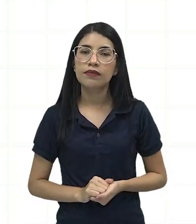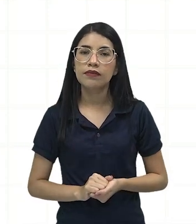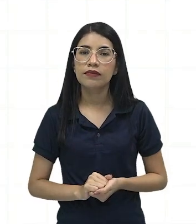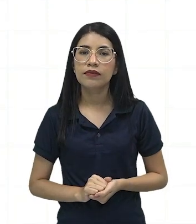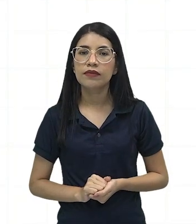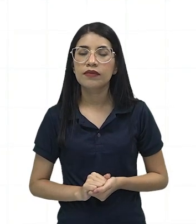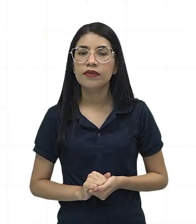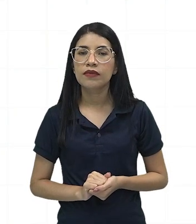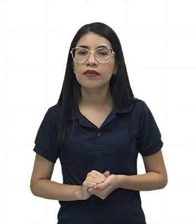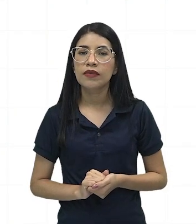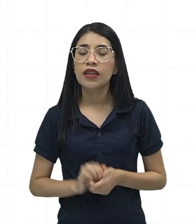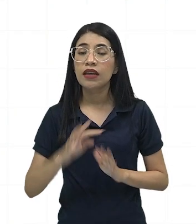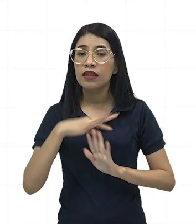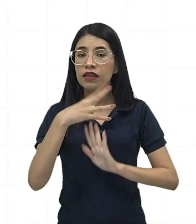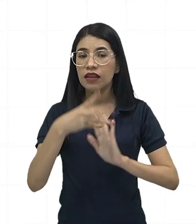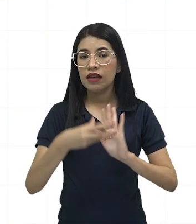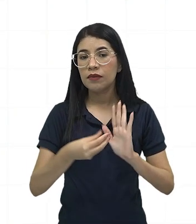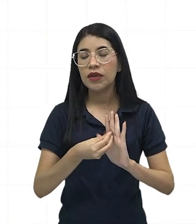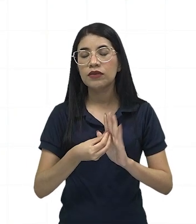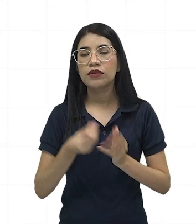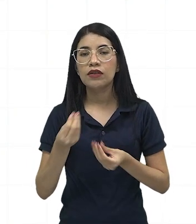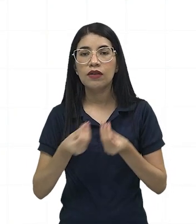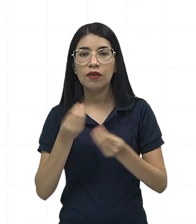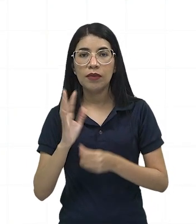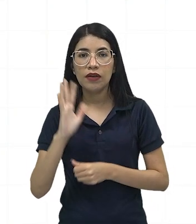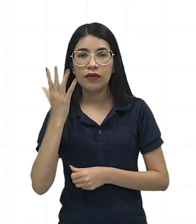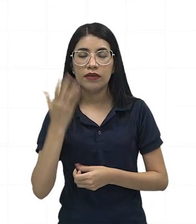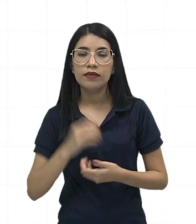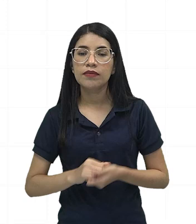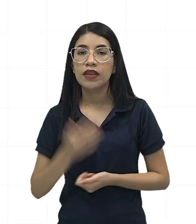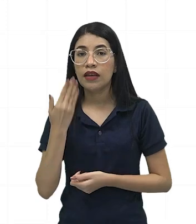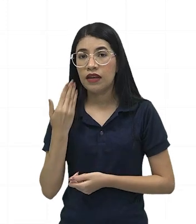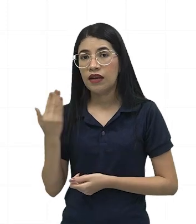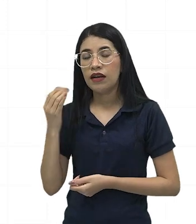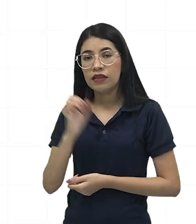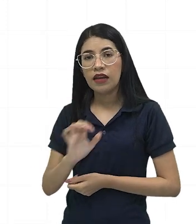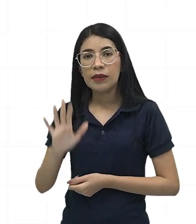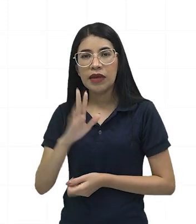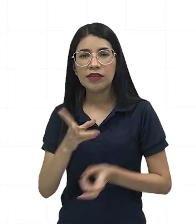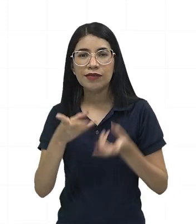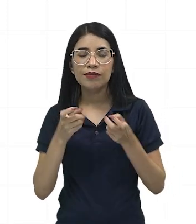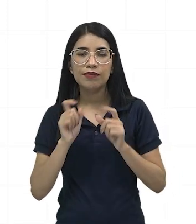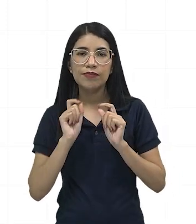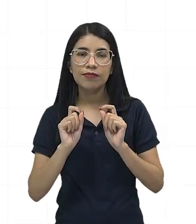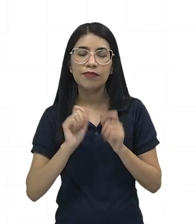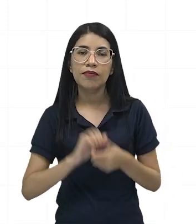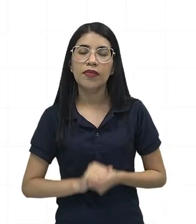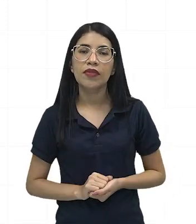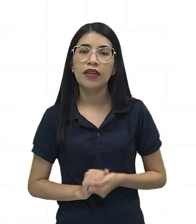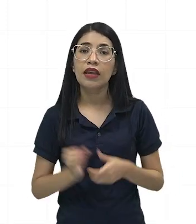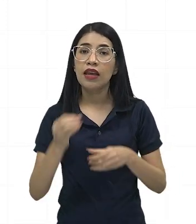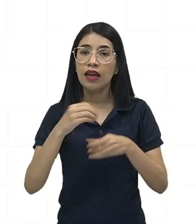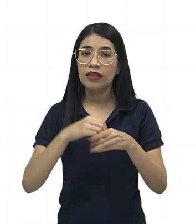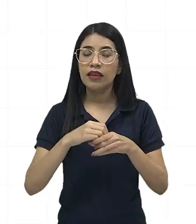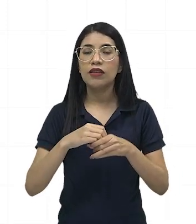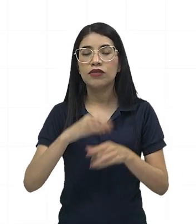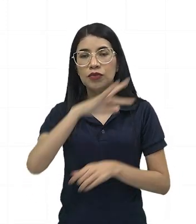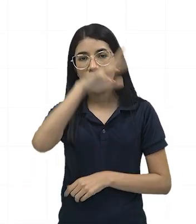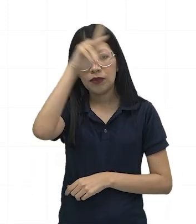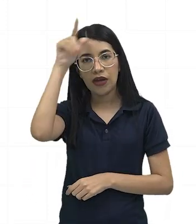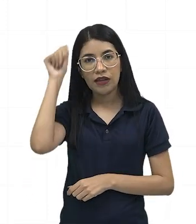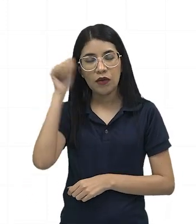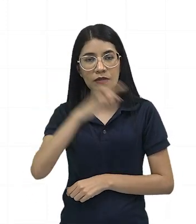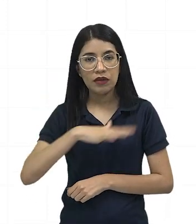na Amazônia, a gente consegue ver bem aí nessa imagem, né? Dentro da cidade de Manaus, a